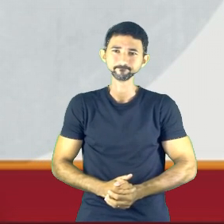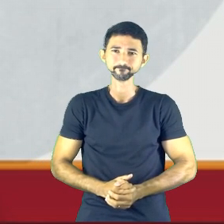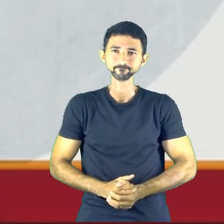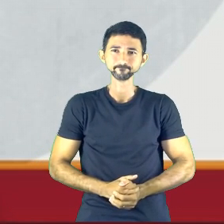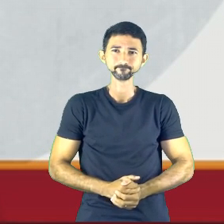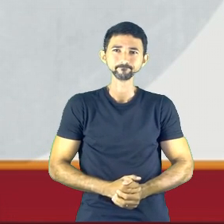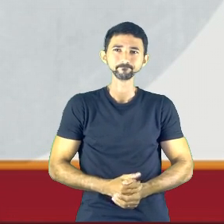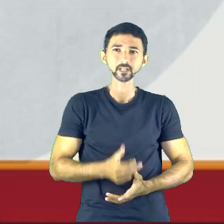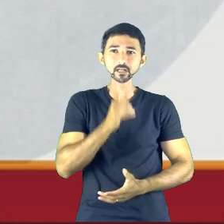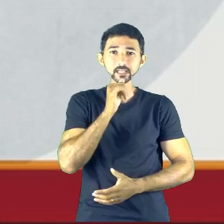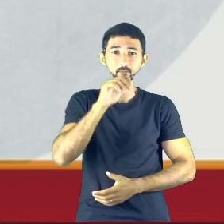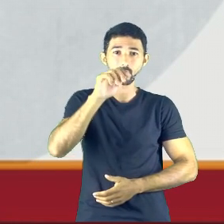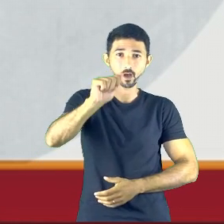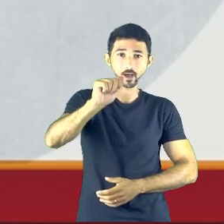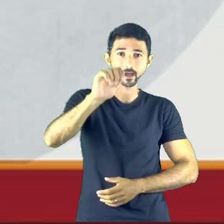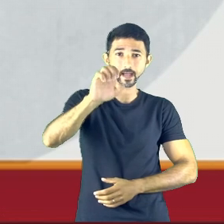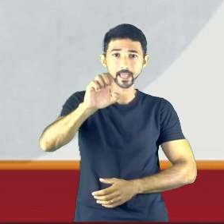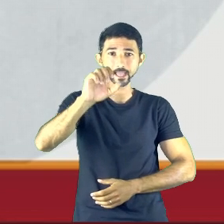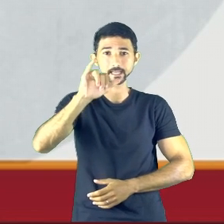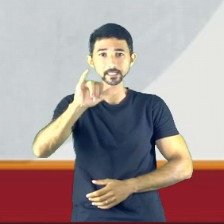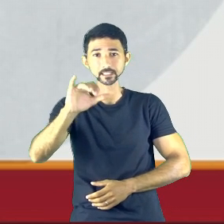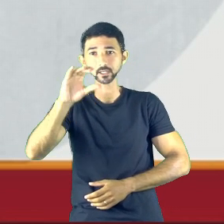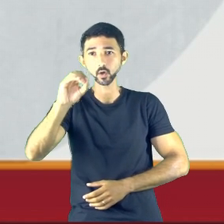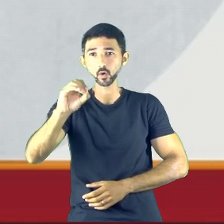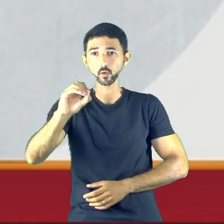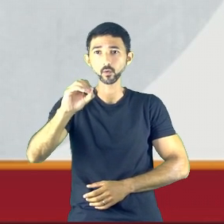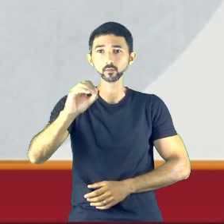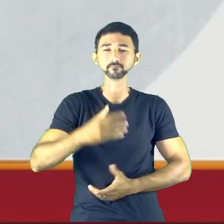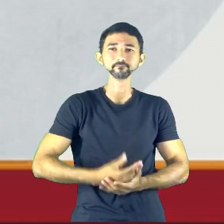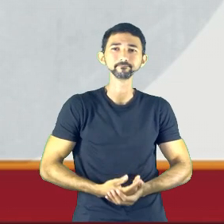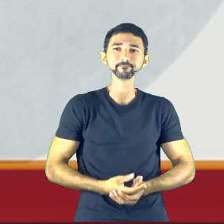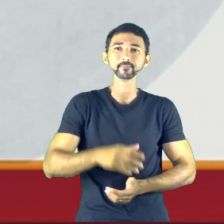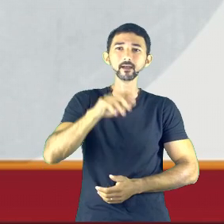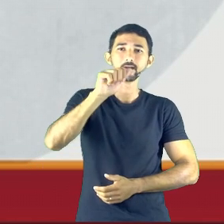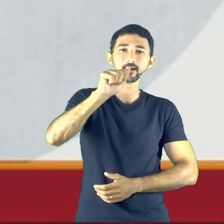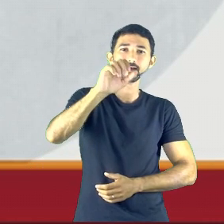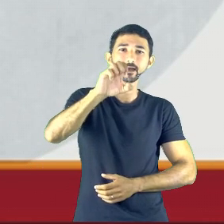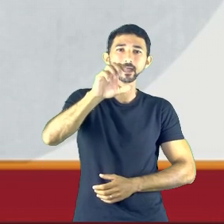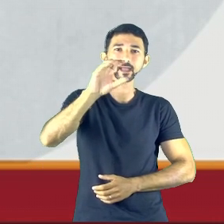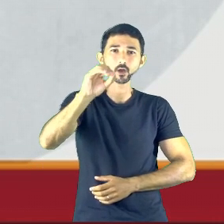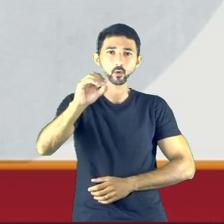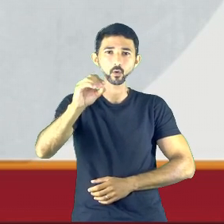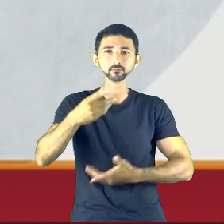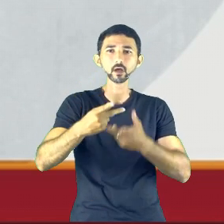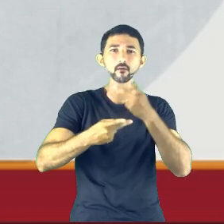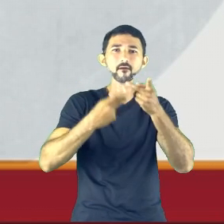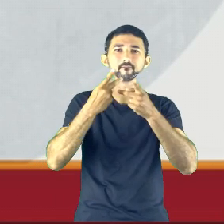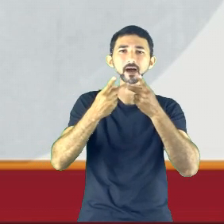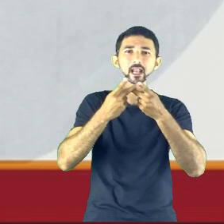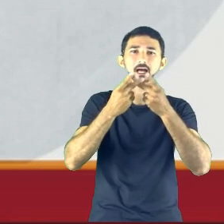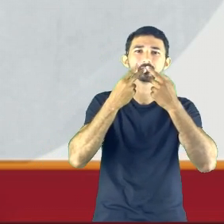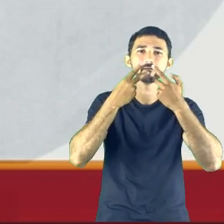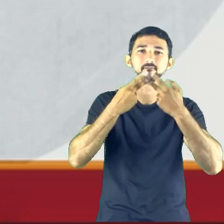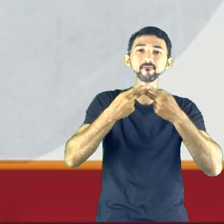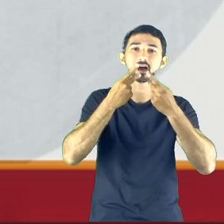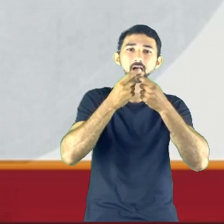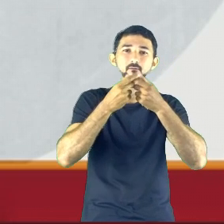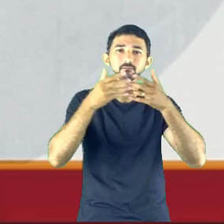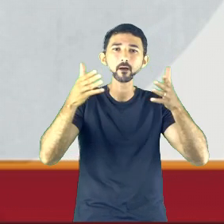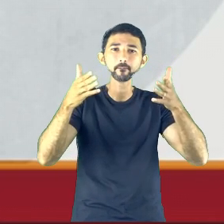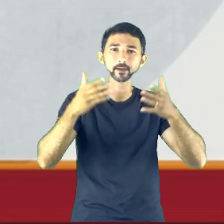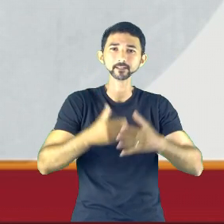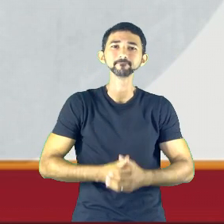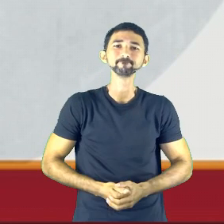acento circunflexo. Quando nas vogais A, E, O, o acento agudo indica que a pronúncia deverá